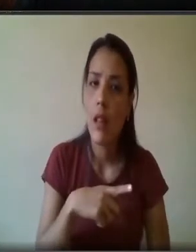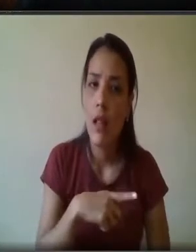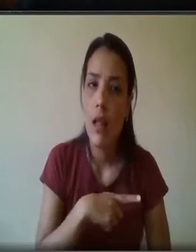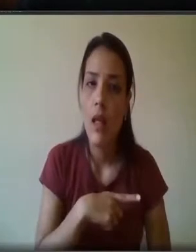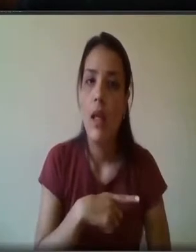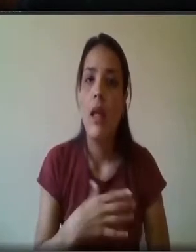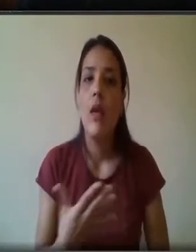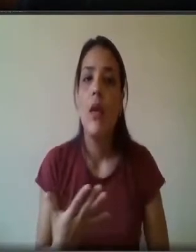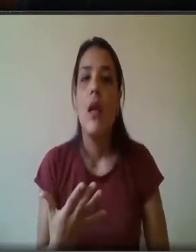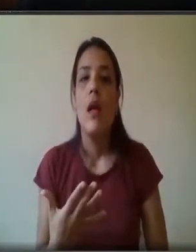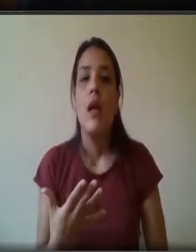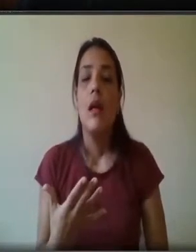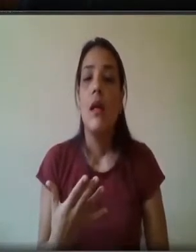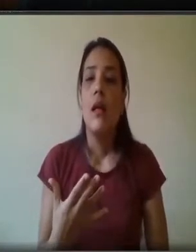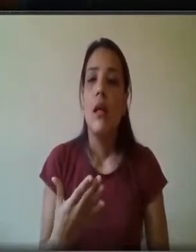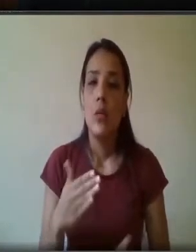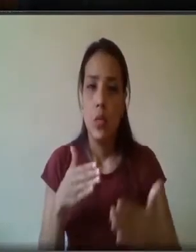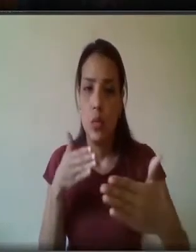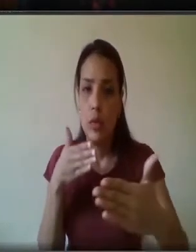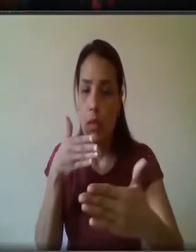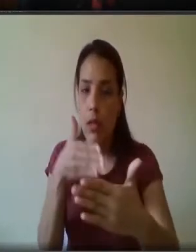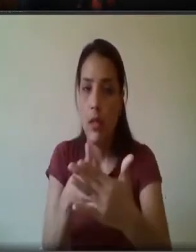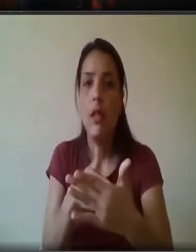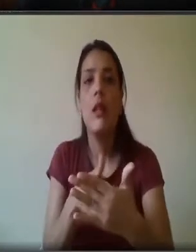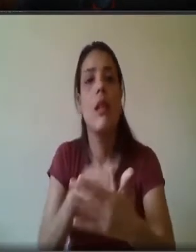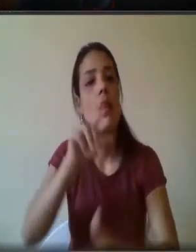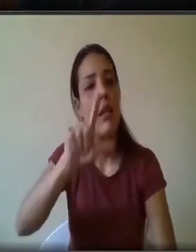limites divergentes. Tá?